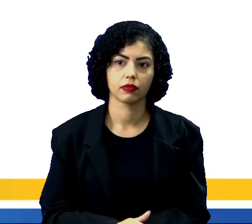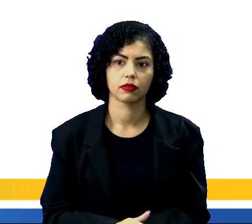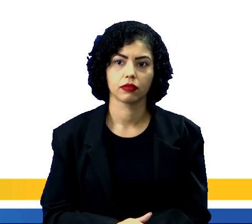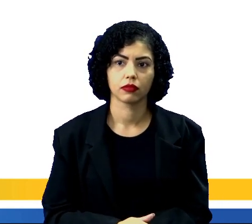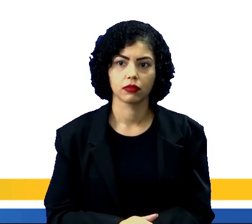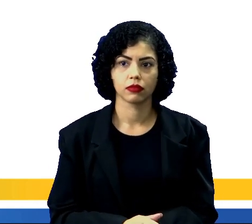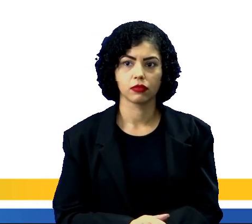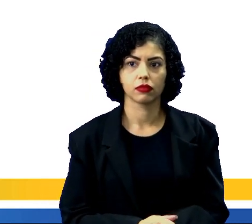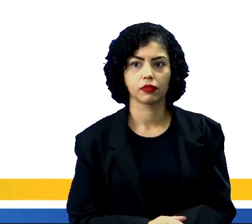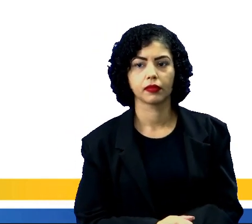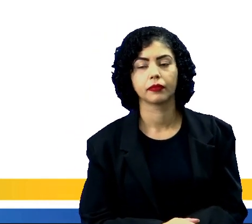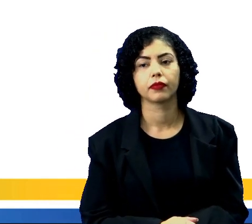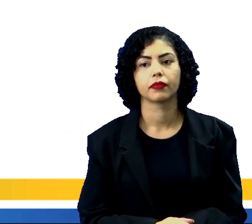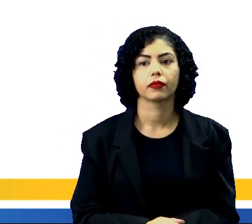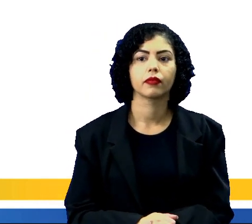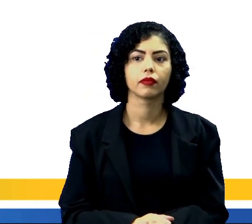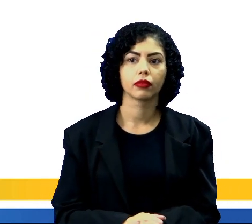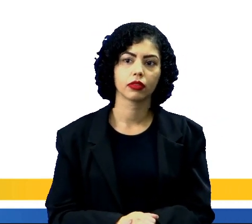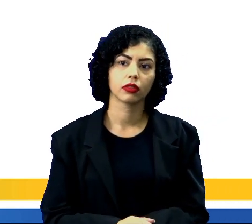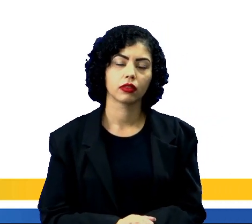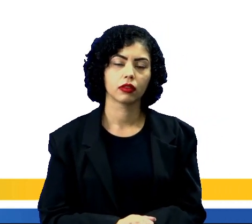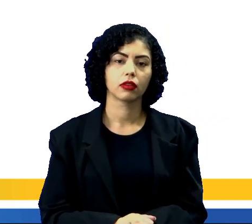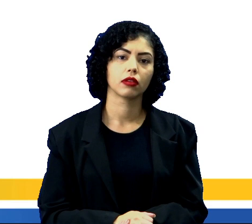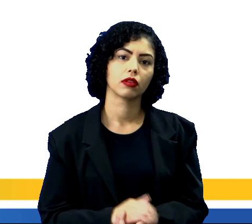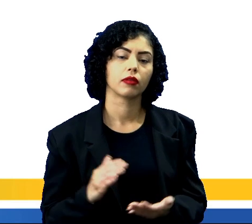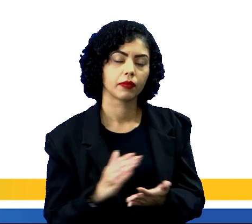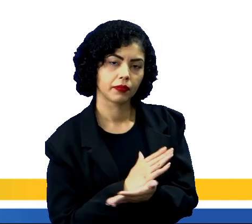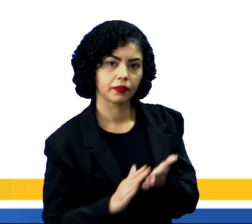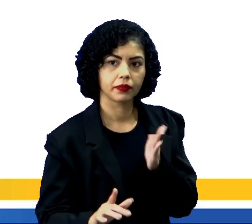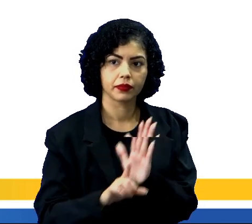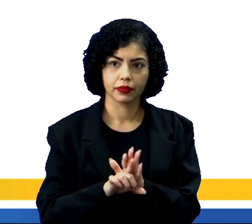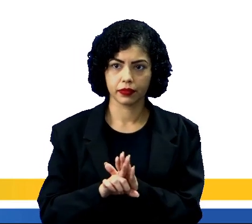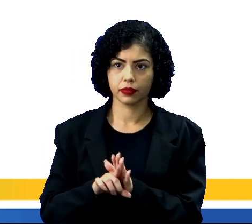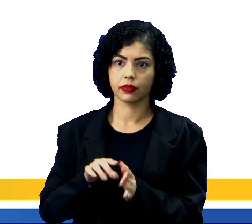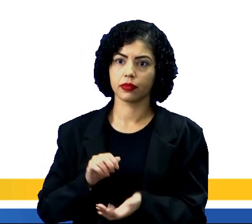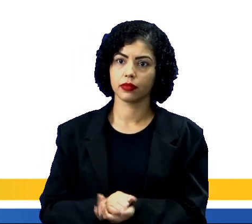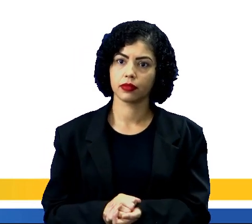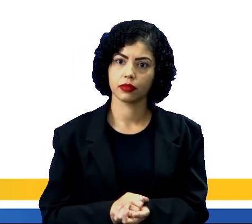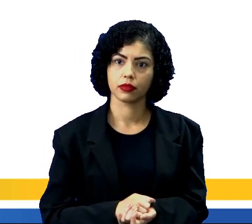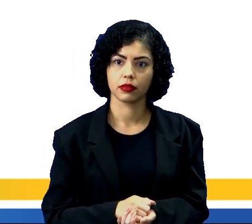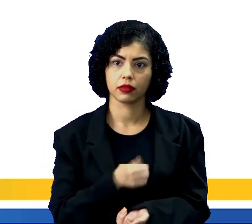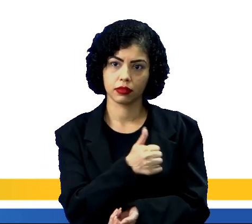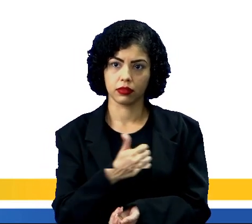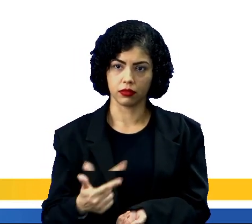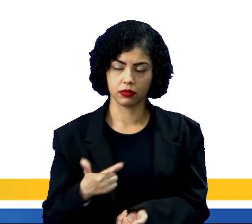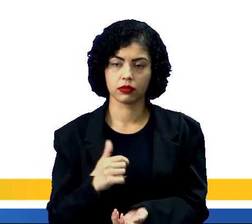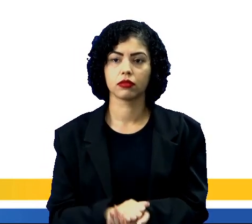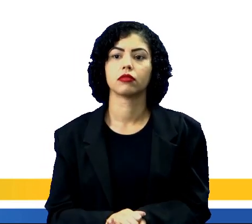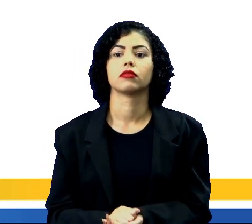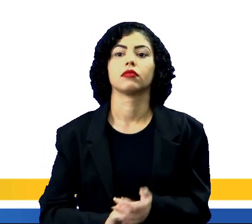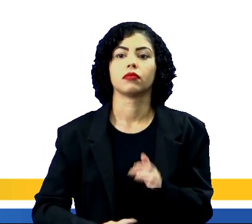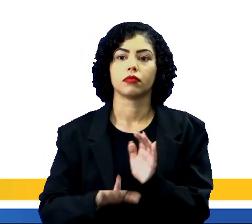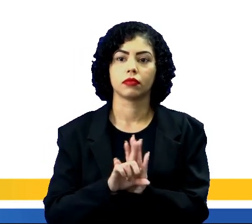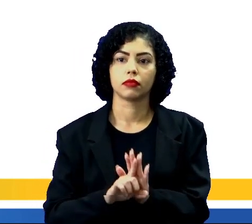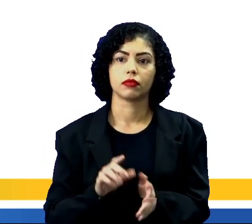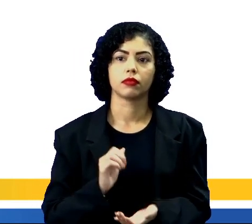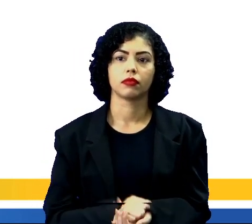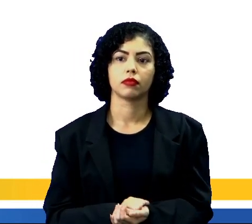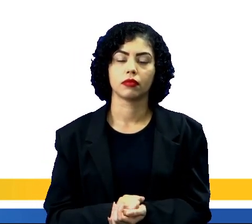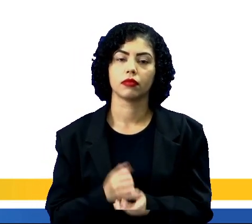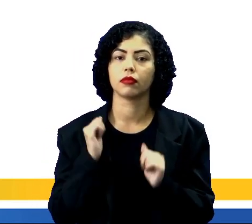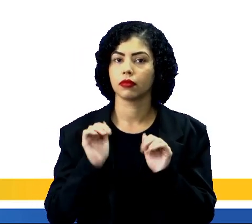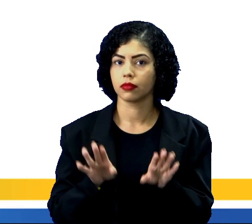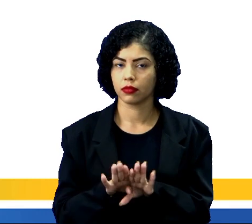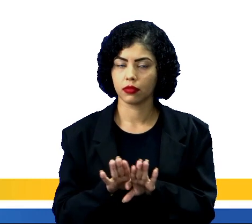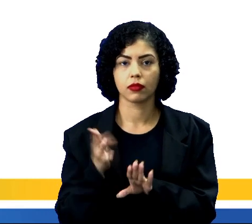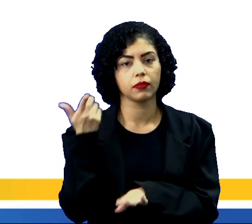ganhado algumas conquistas, né, com algumas leis, como a lei das 12 tábuas, as leis licínias, eles